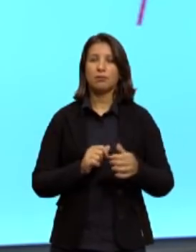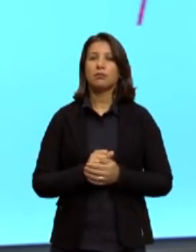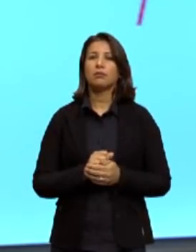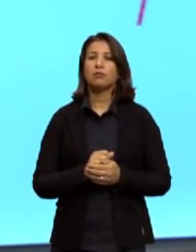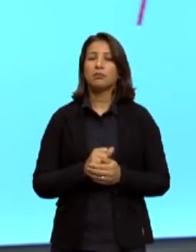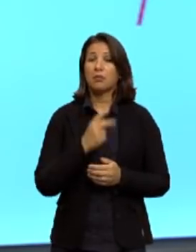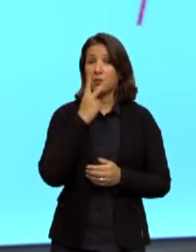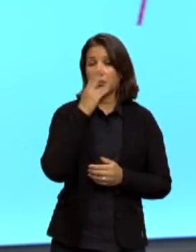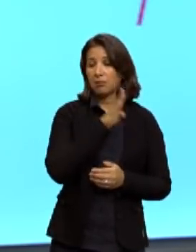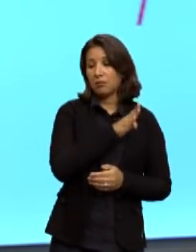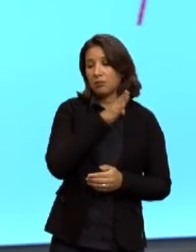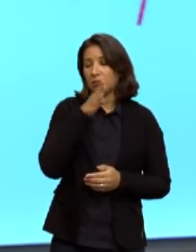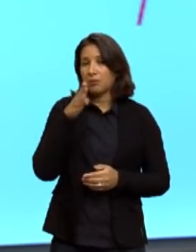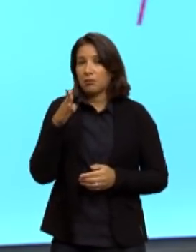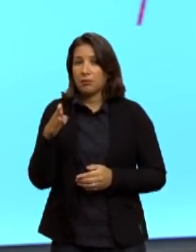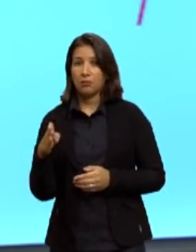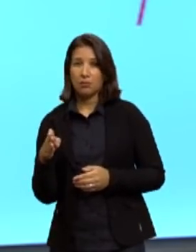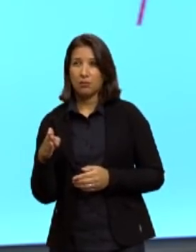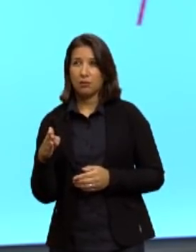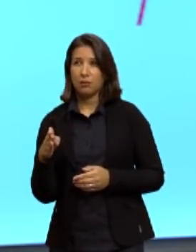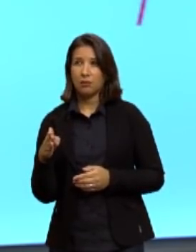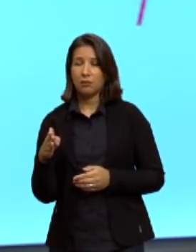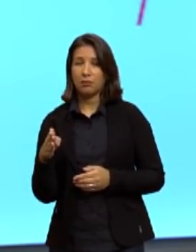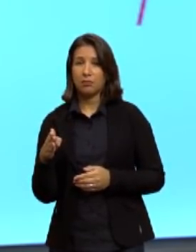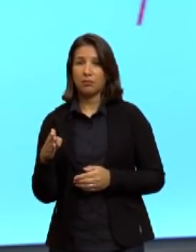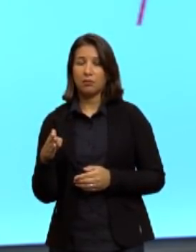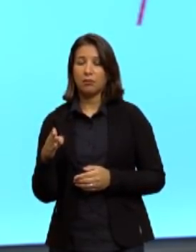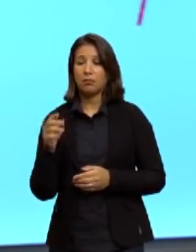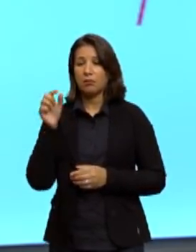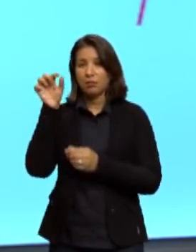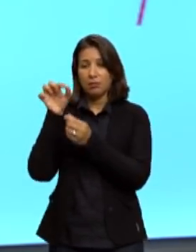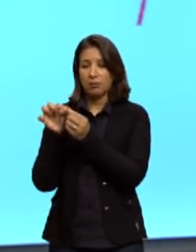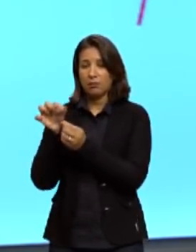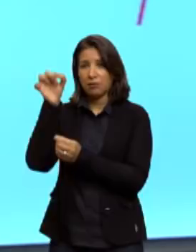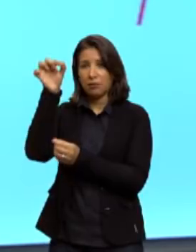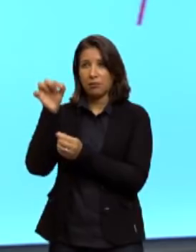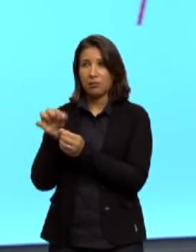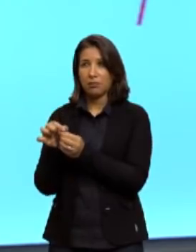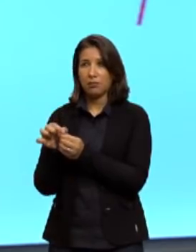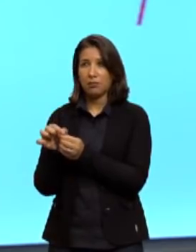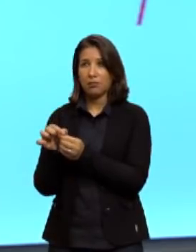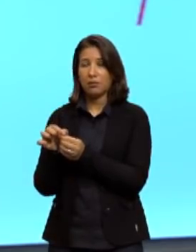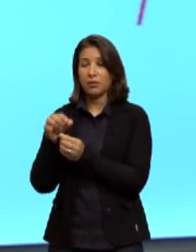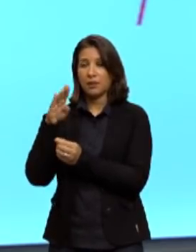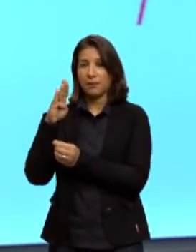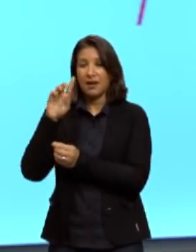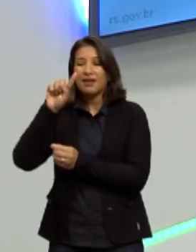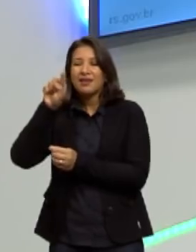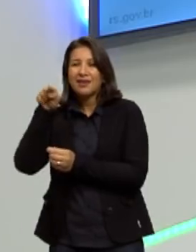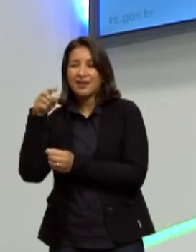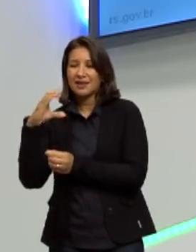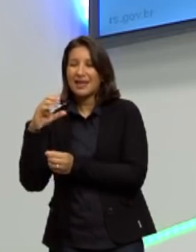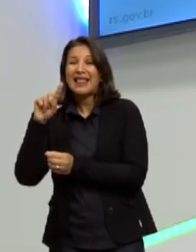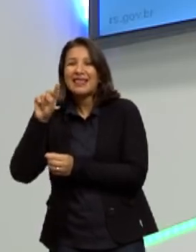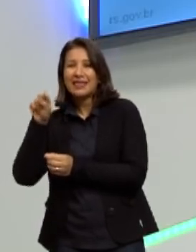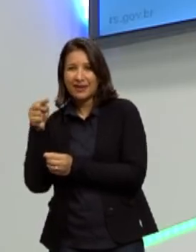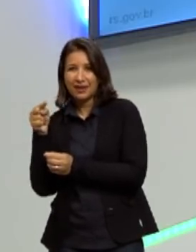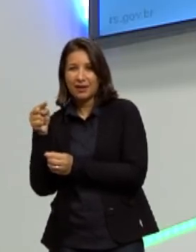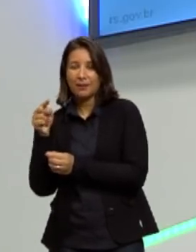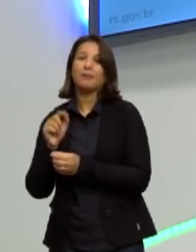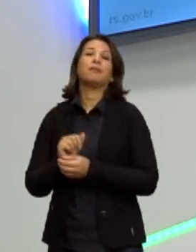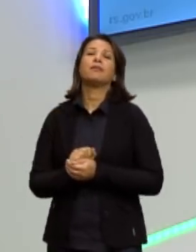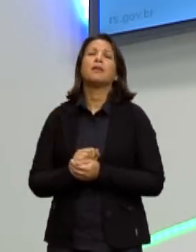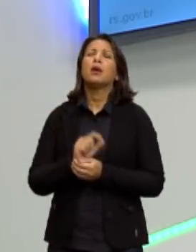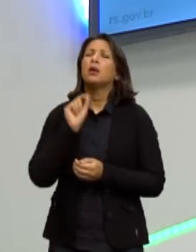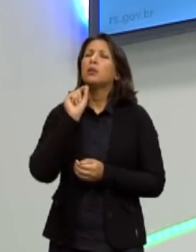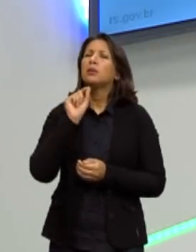está para estar para o segmento de reta belinha celinha certo que que nós